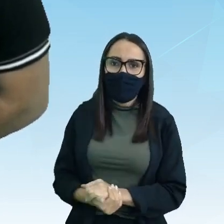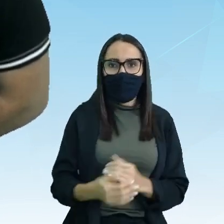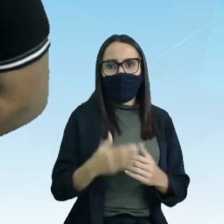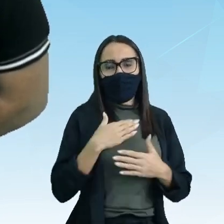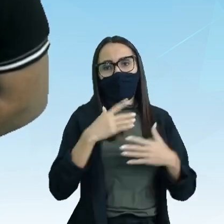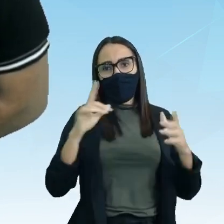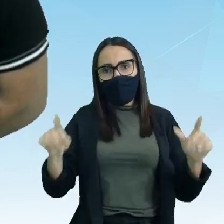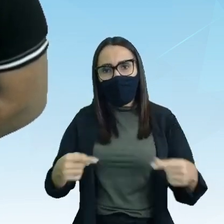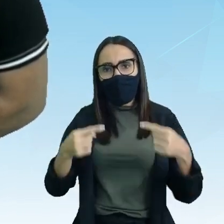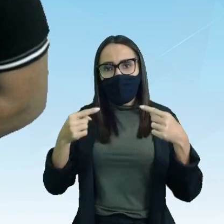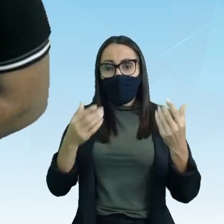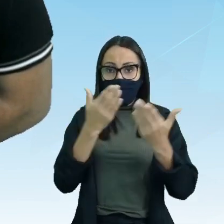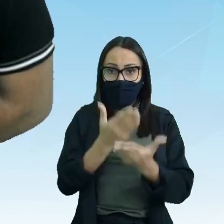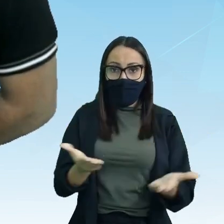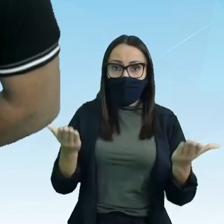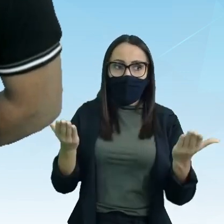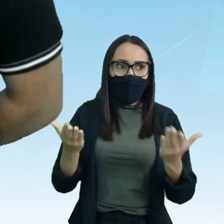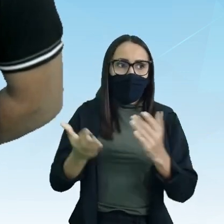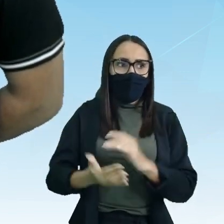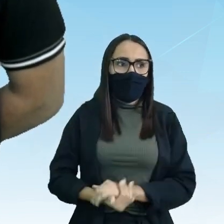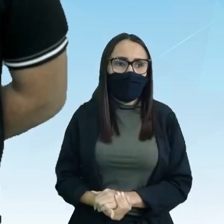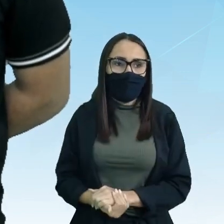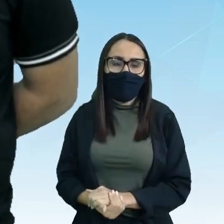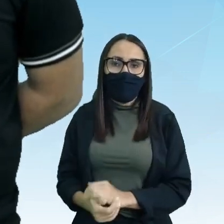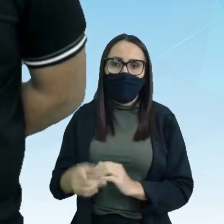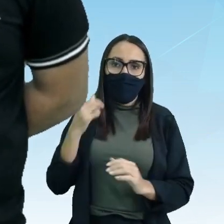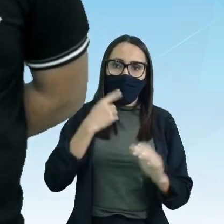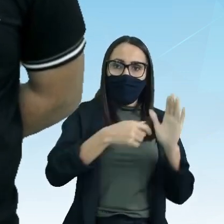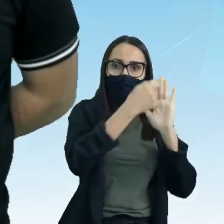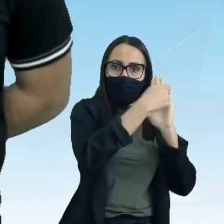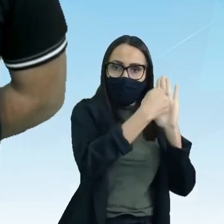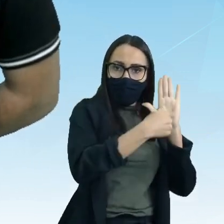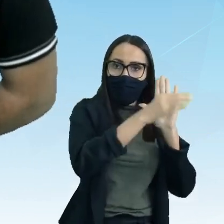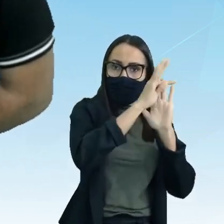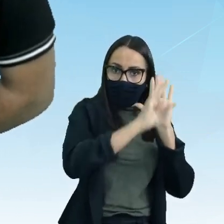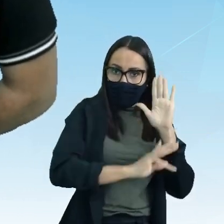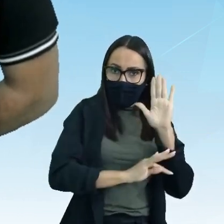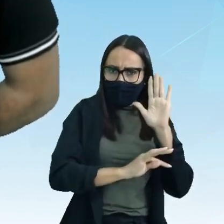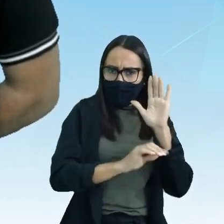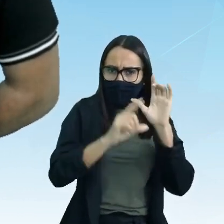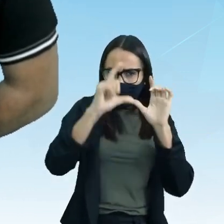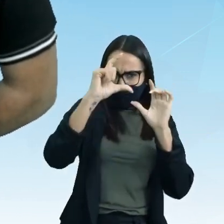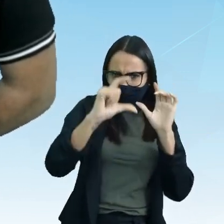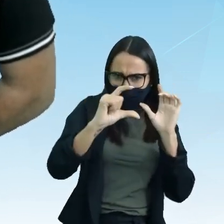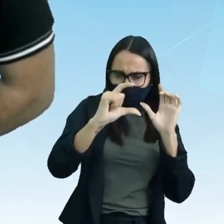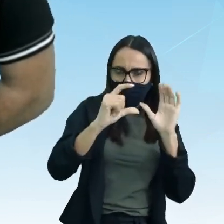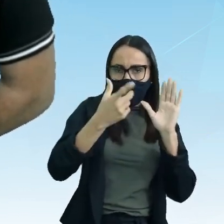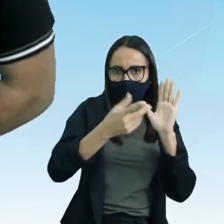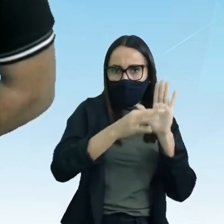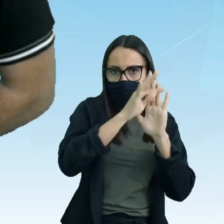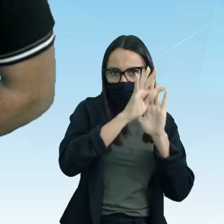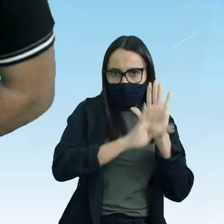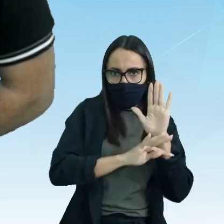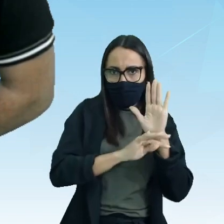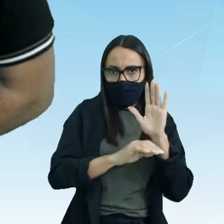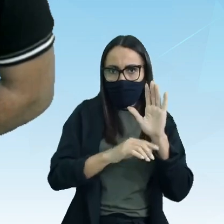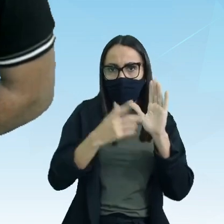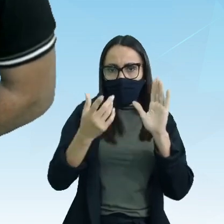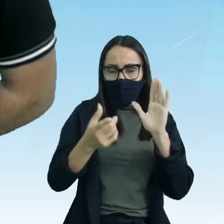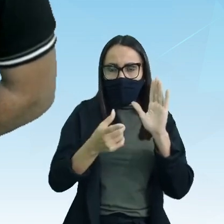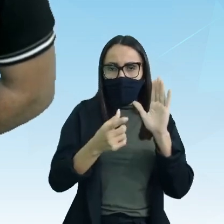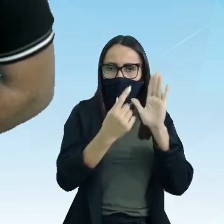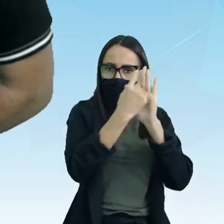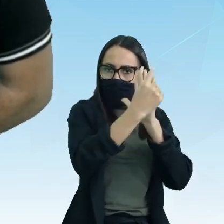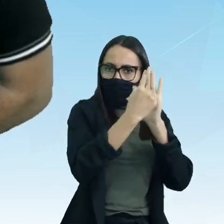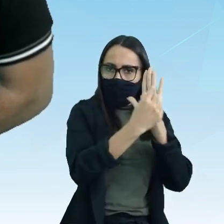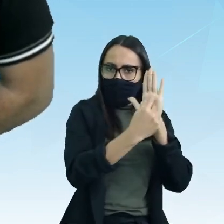minha tarefa que eu vou deixar para vocês é vocês vão escrever um textinho pequenininho, bem escrito, com introdução, desenvolvimento e